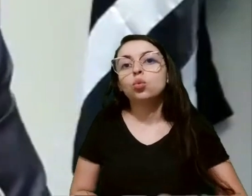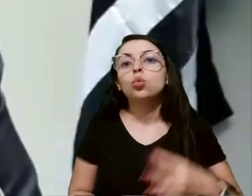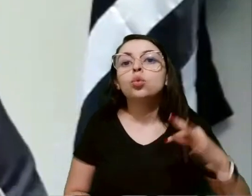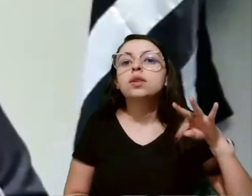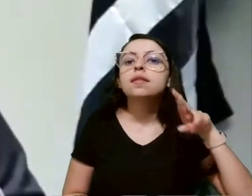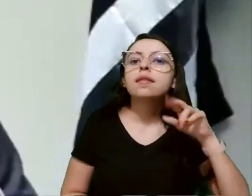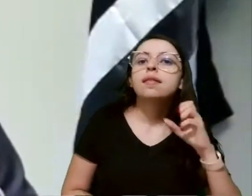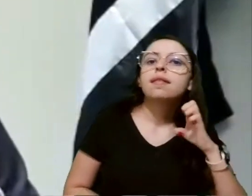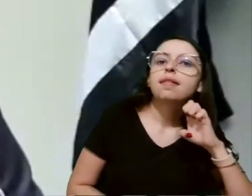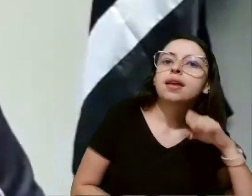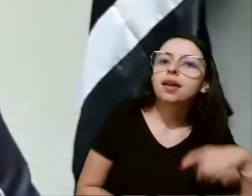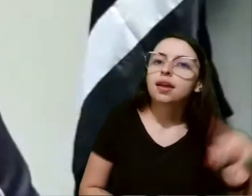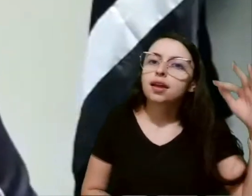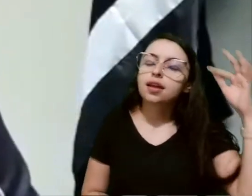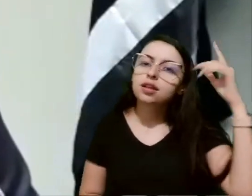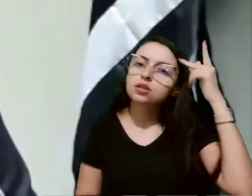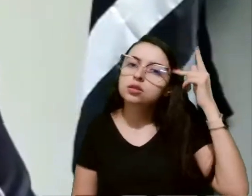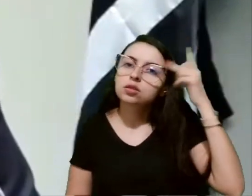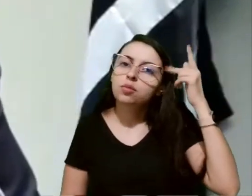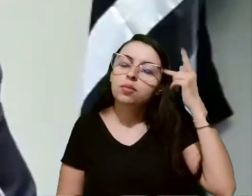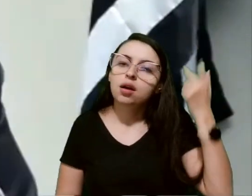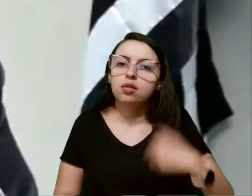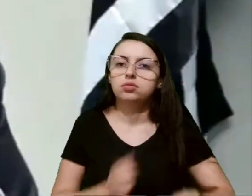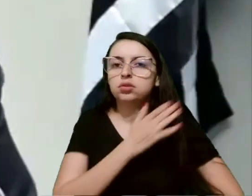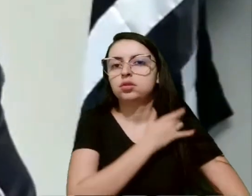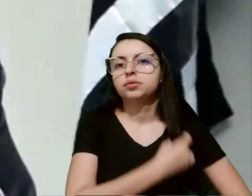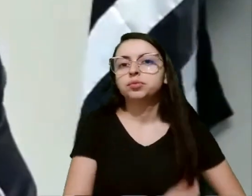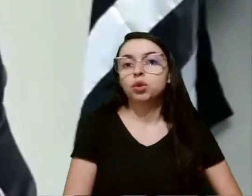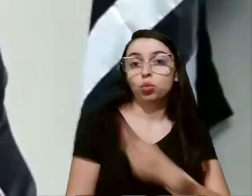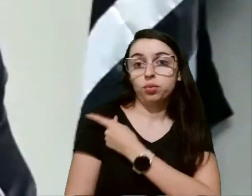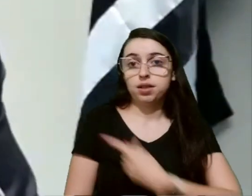São Paulo, quando o Manuel Pereira Calças assumiu a presidência,